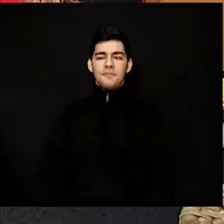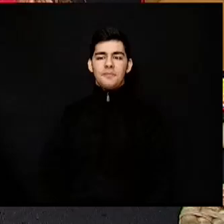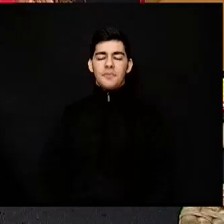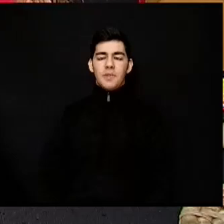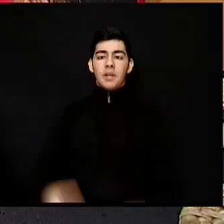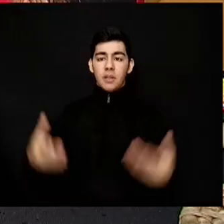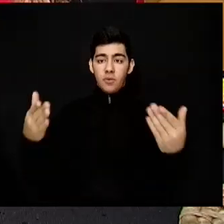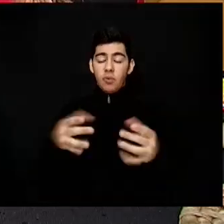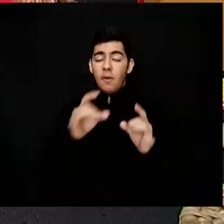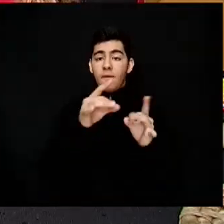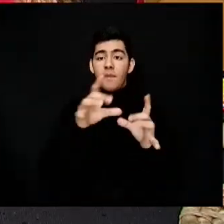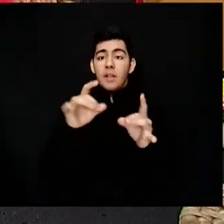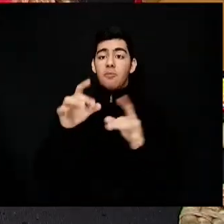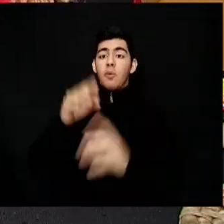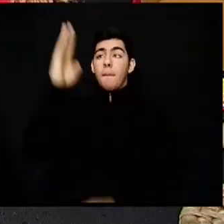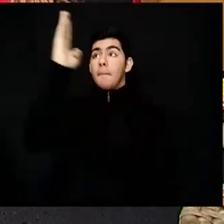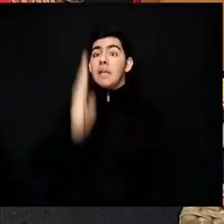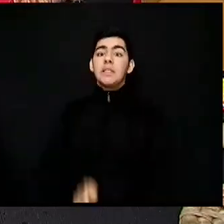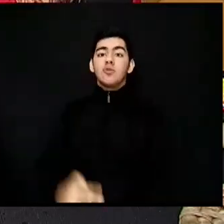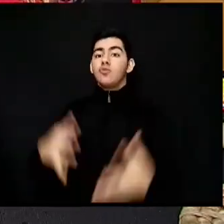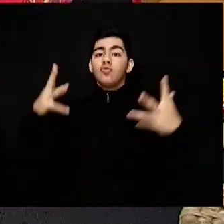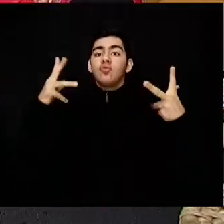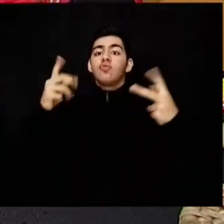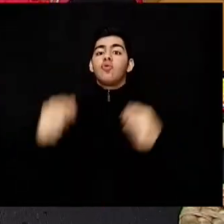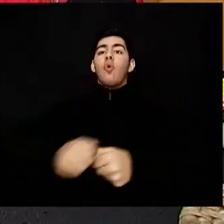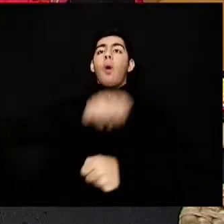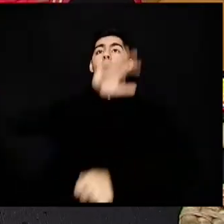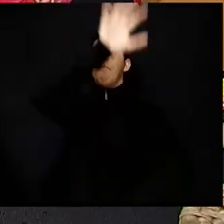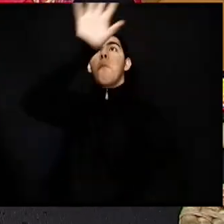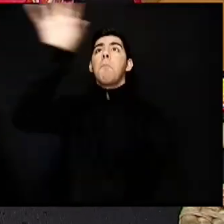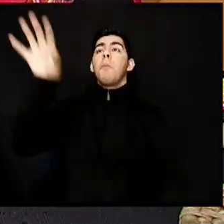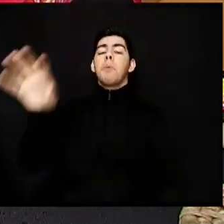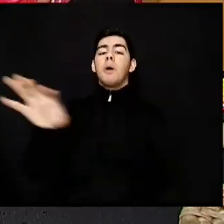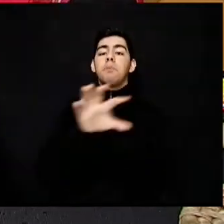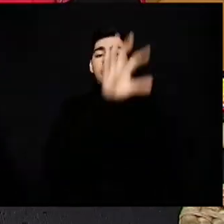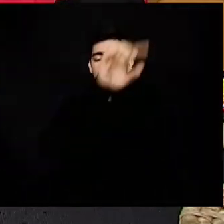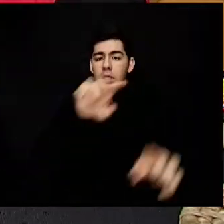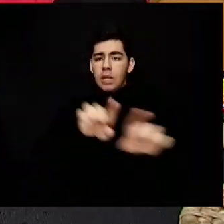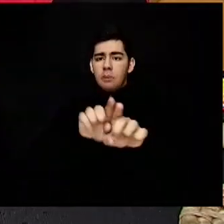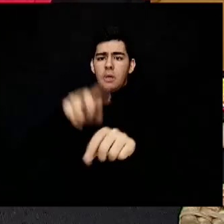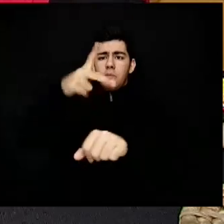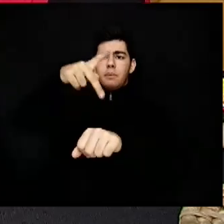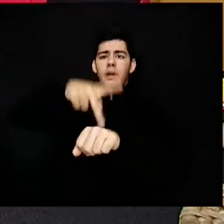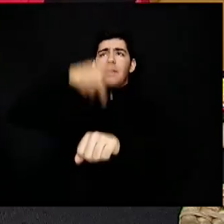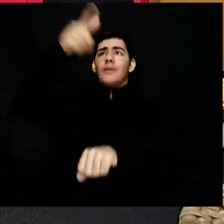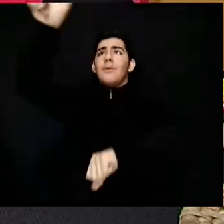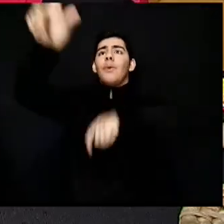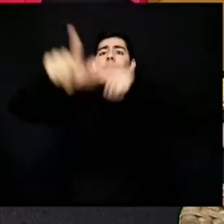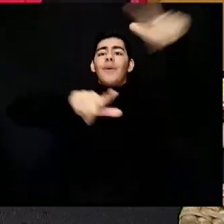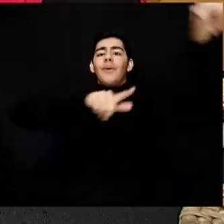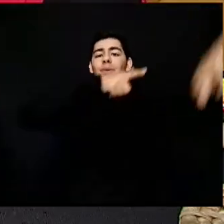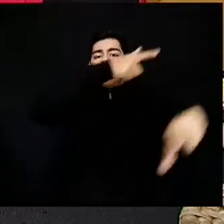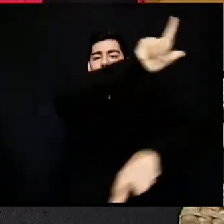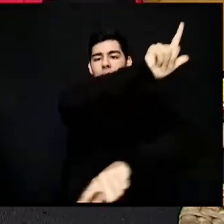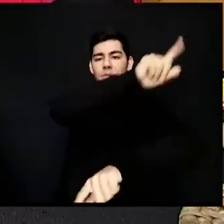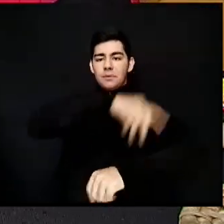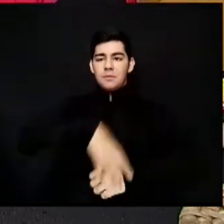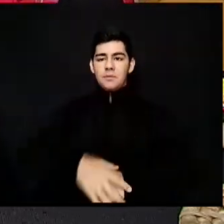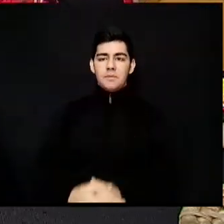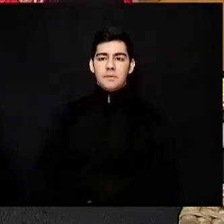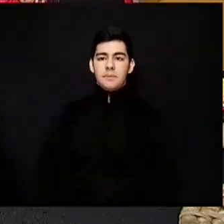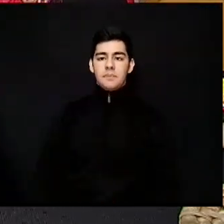todo? Pro Brasil, para fora também. Legal. Que o pessoal não tá sentindo, mas é